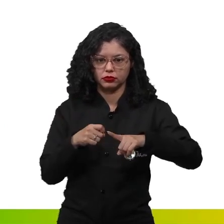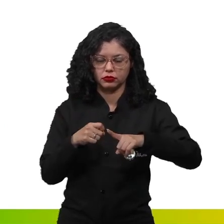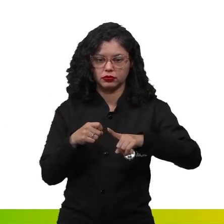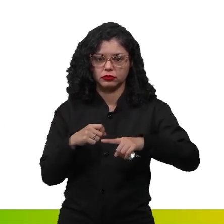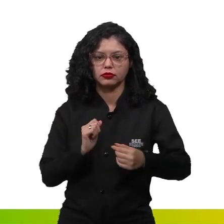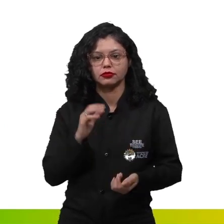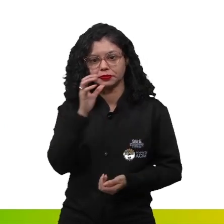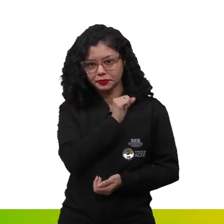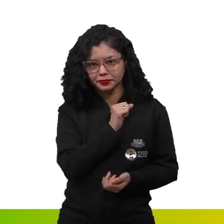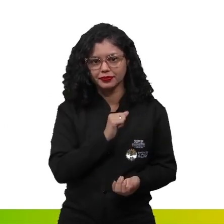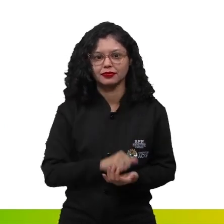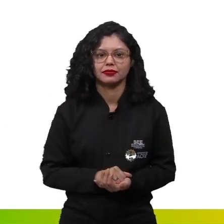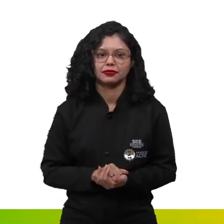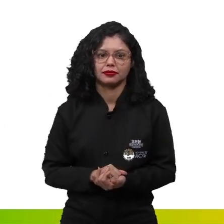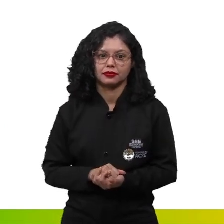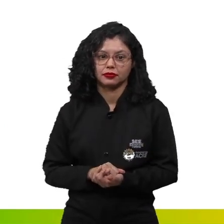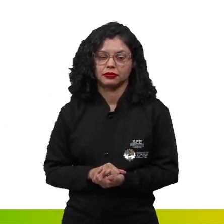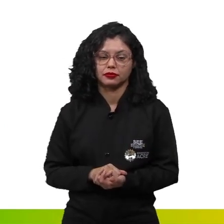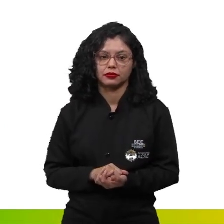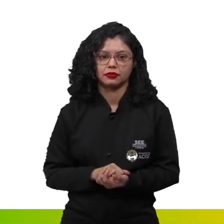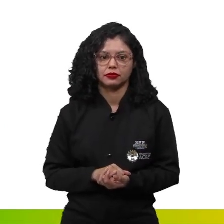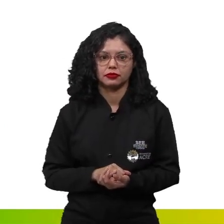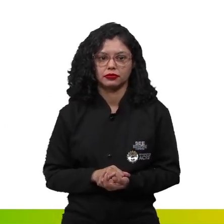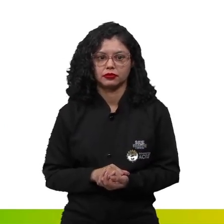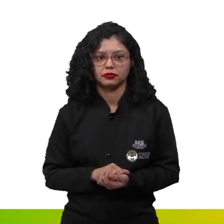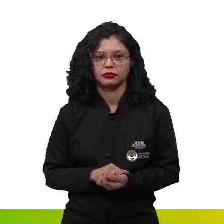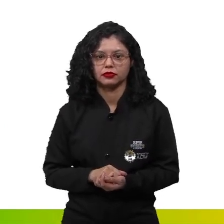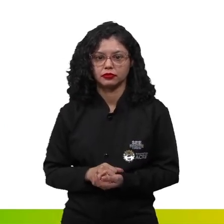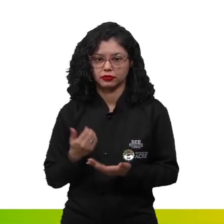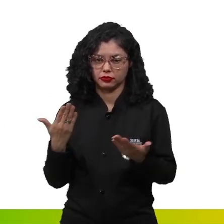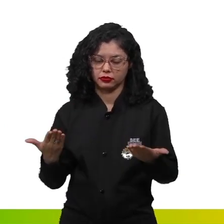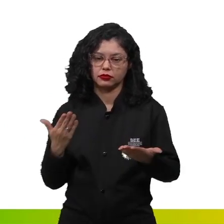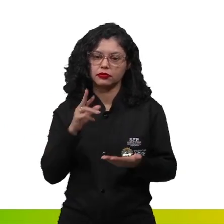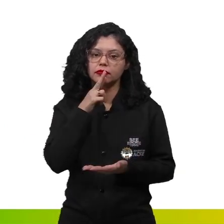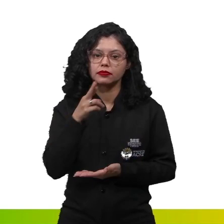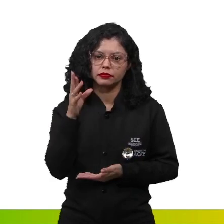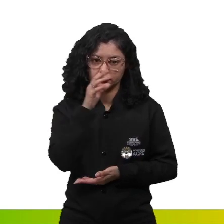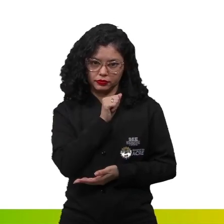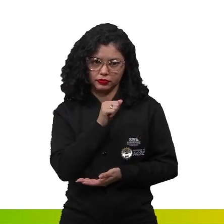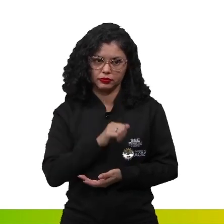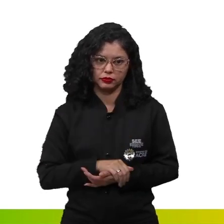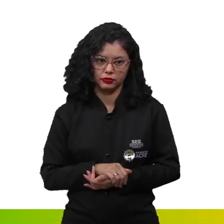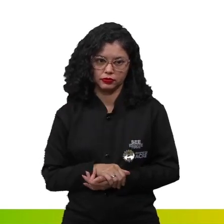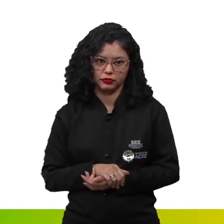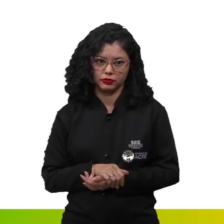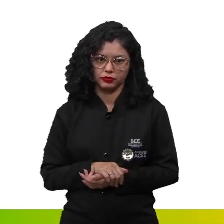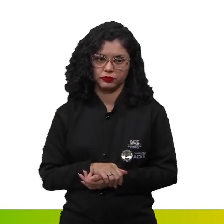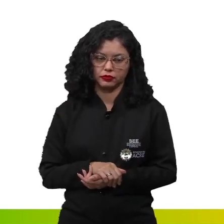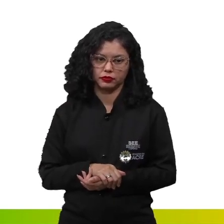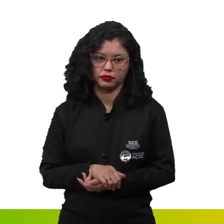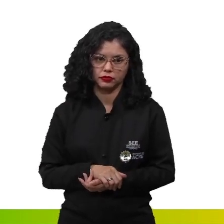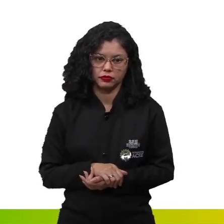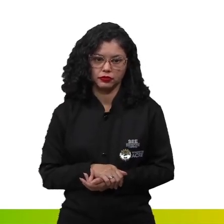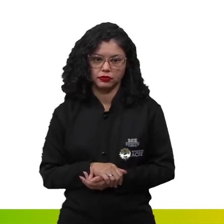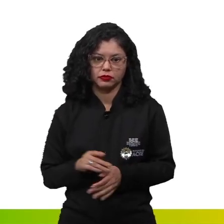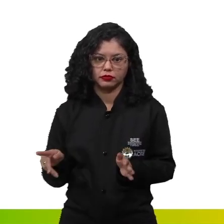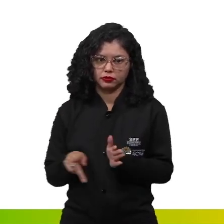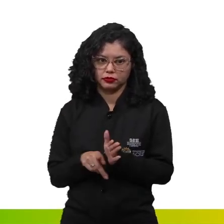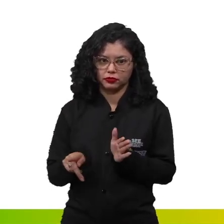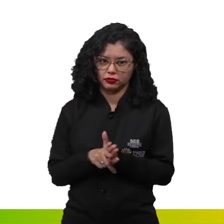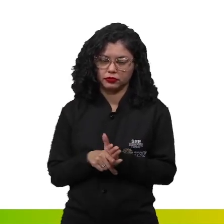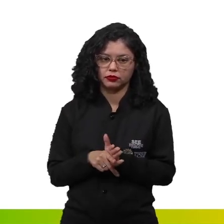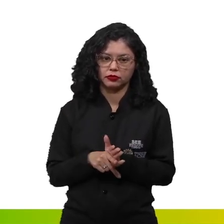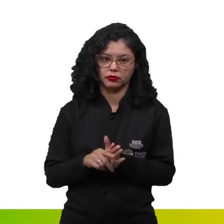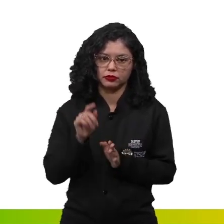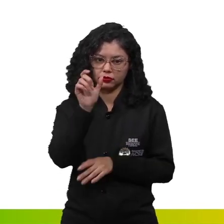no joelho e a perna levantou? Isso é um reflexo medular, é uma resposta rápida, tá? Que é condicionada pela